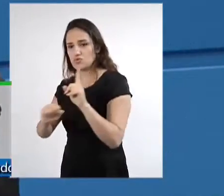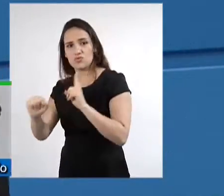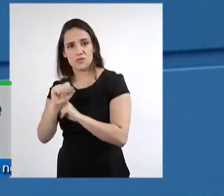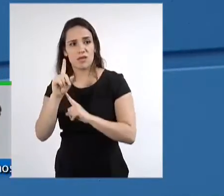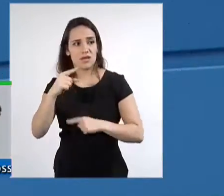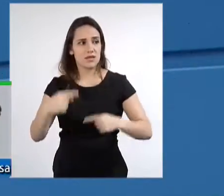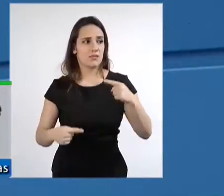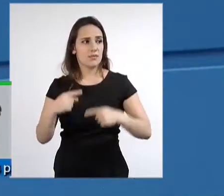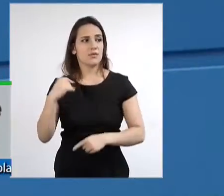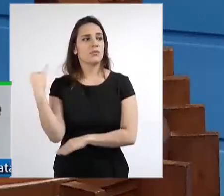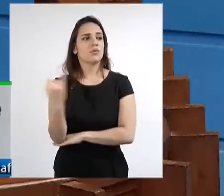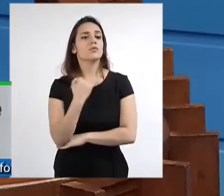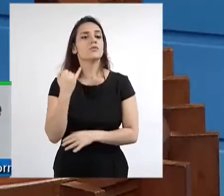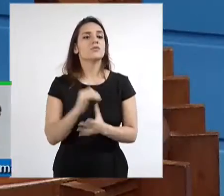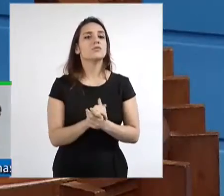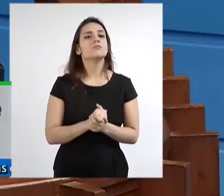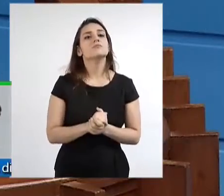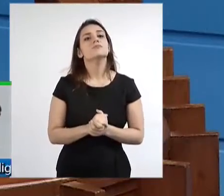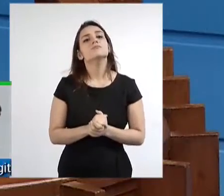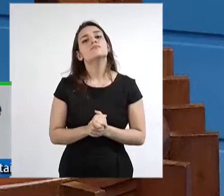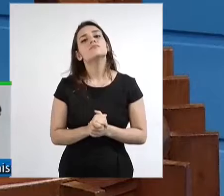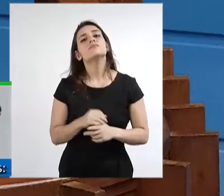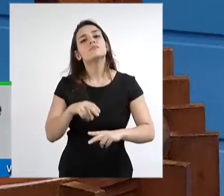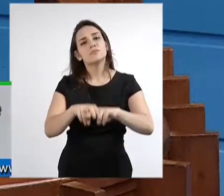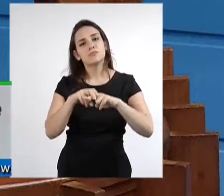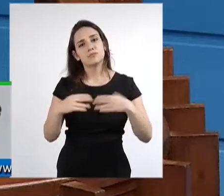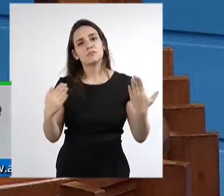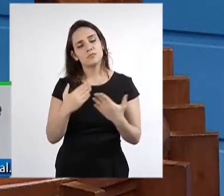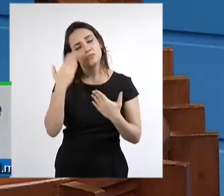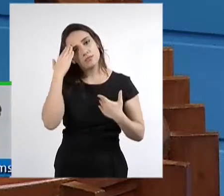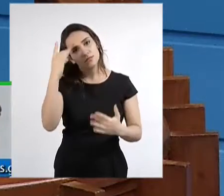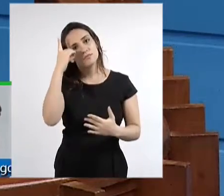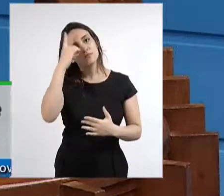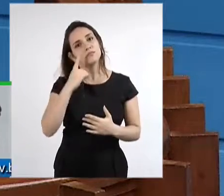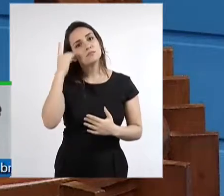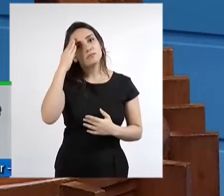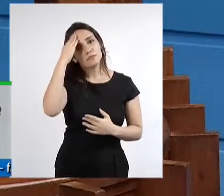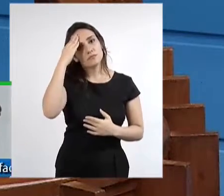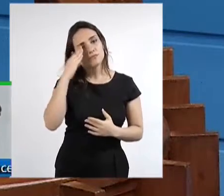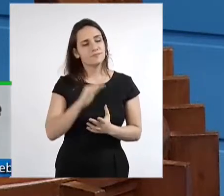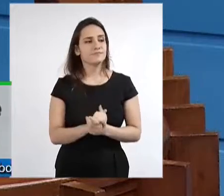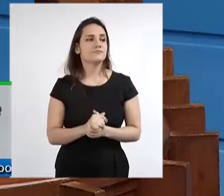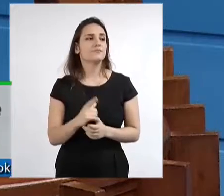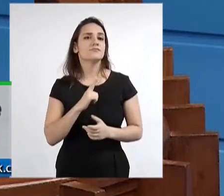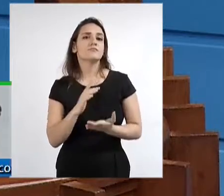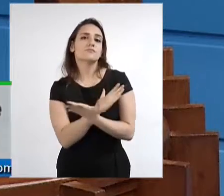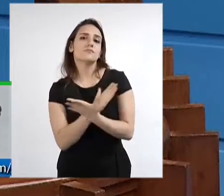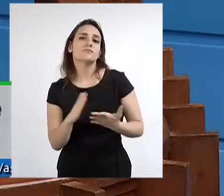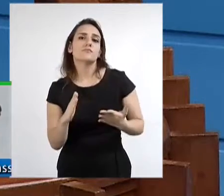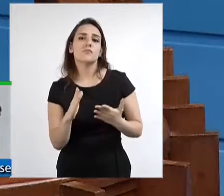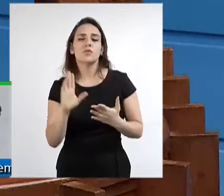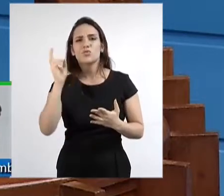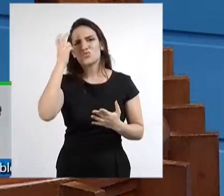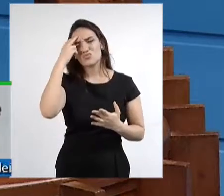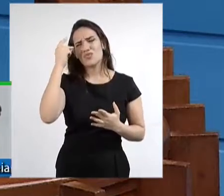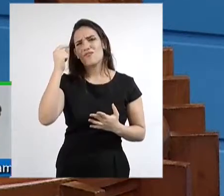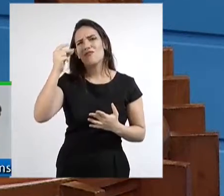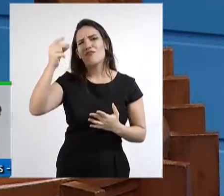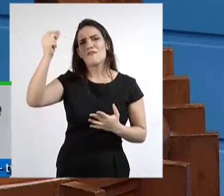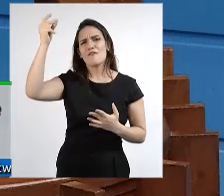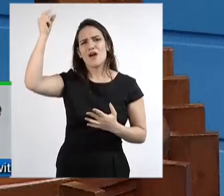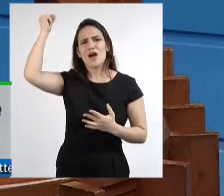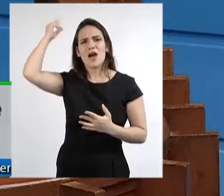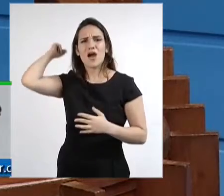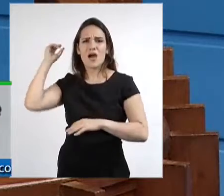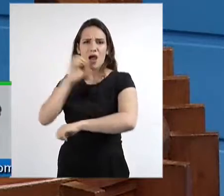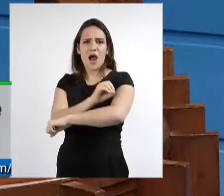importante. Muito bem colocado pelo deputado Barbosinha. Existem culturas milenares, como a cultura